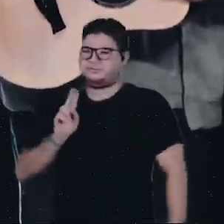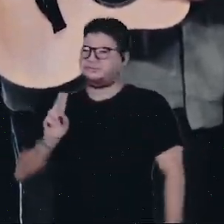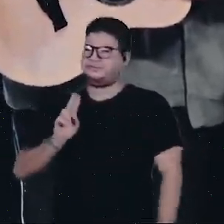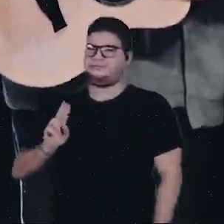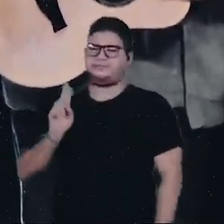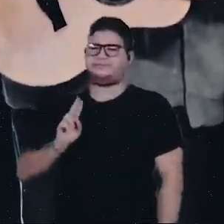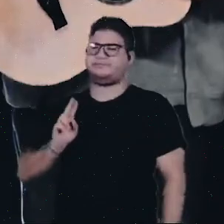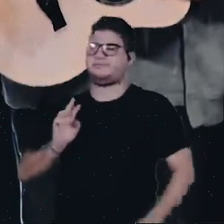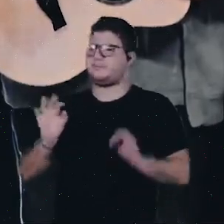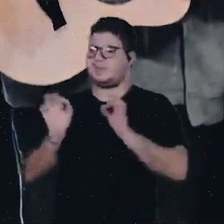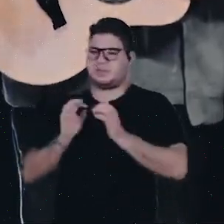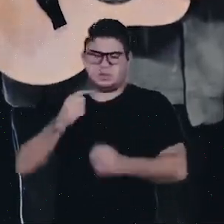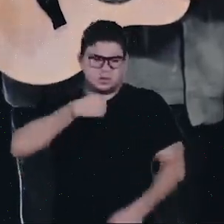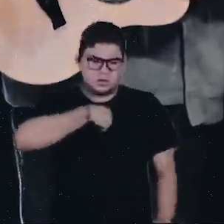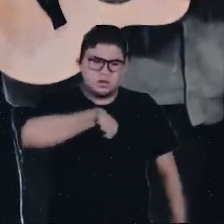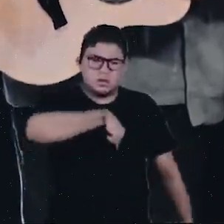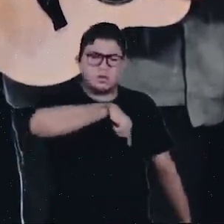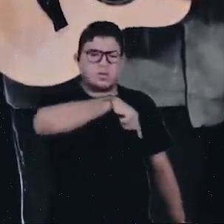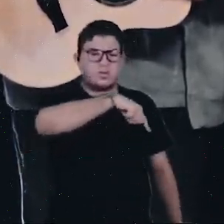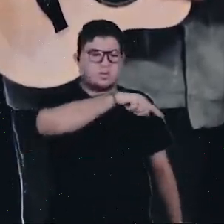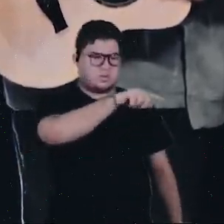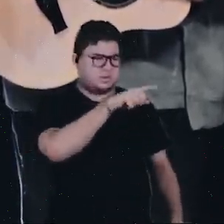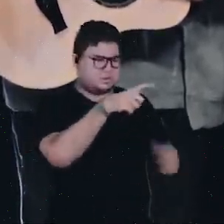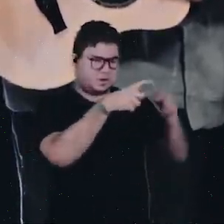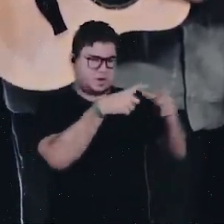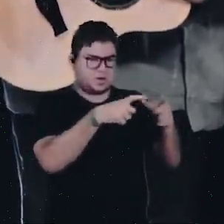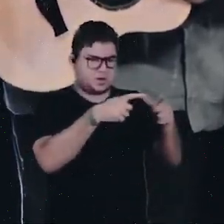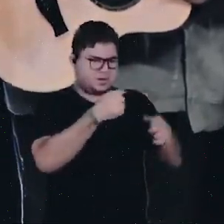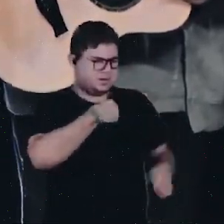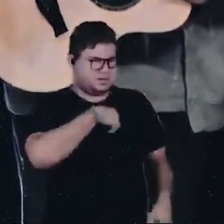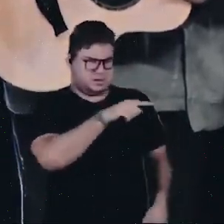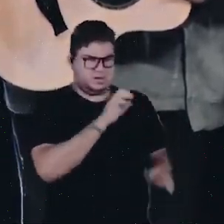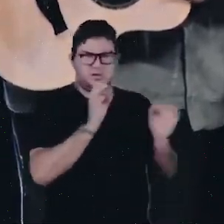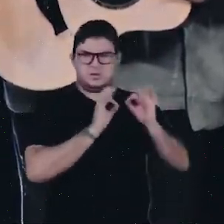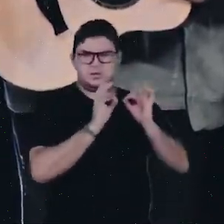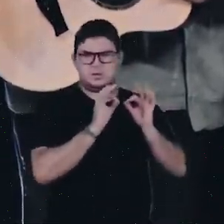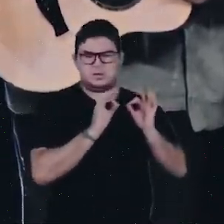Você vai levar alguém para um lugar que você não iria?